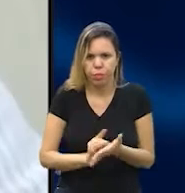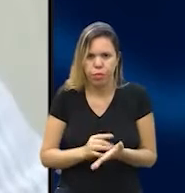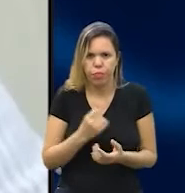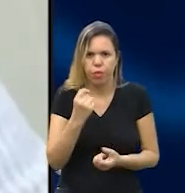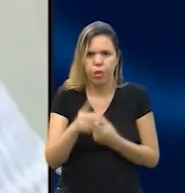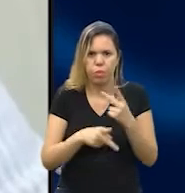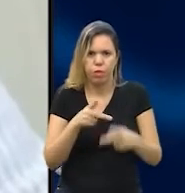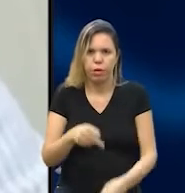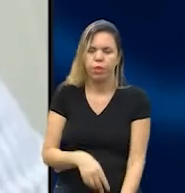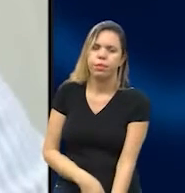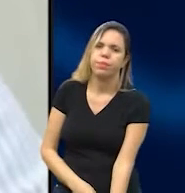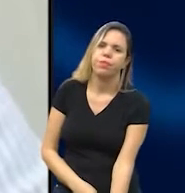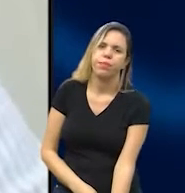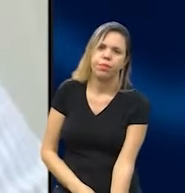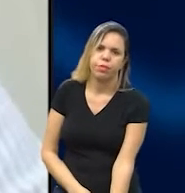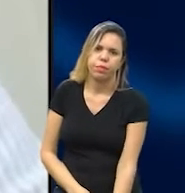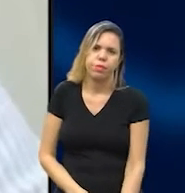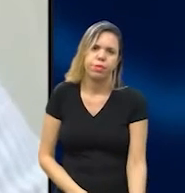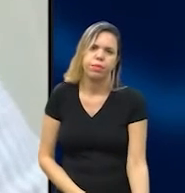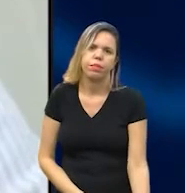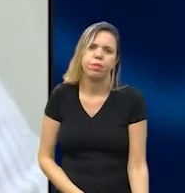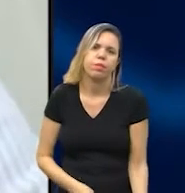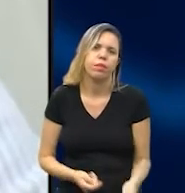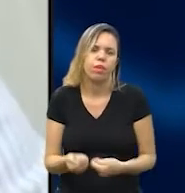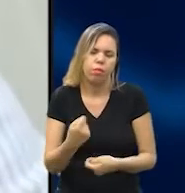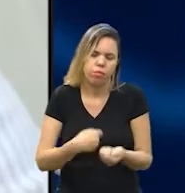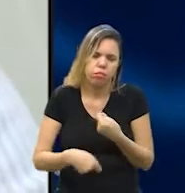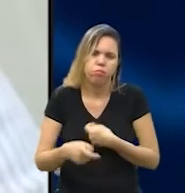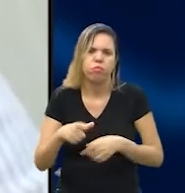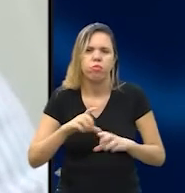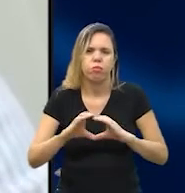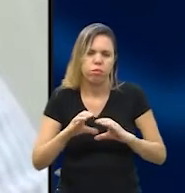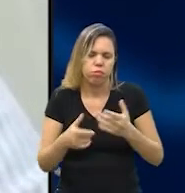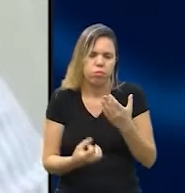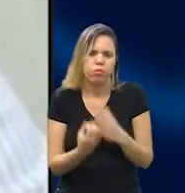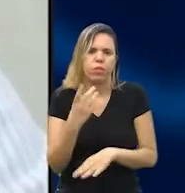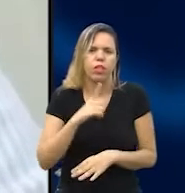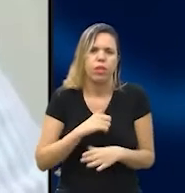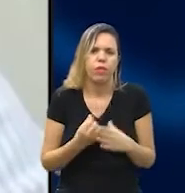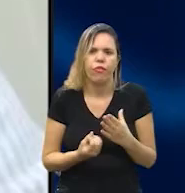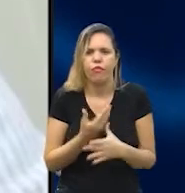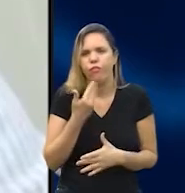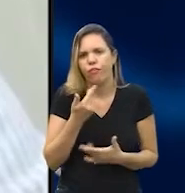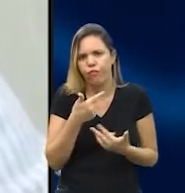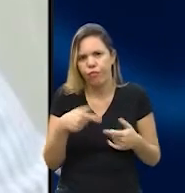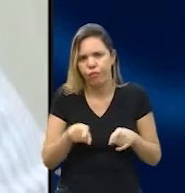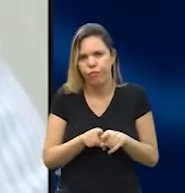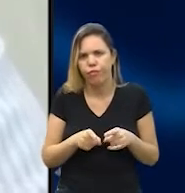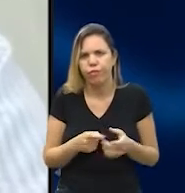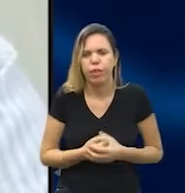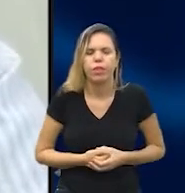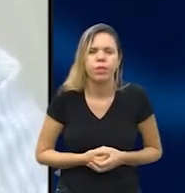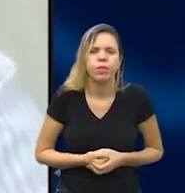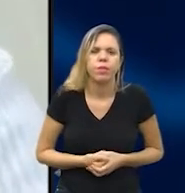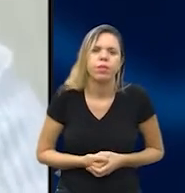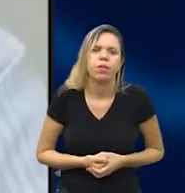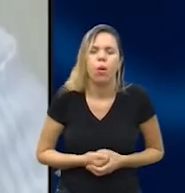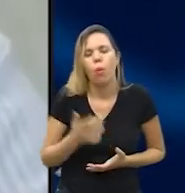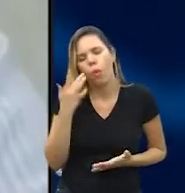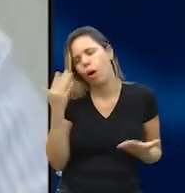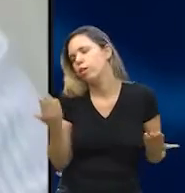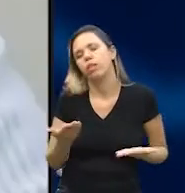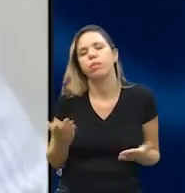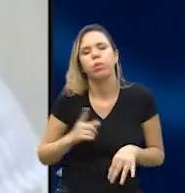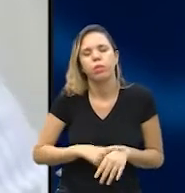enxerga é que realmente algumas pessoas que estavam articuladas ou tinham uma criação fácil na frente,